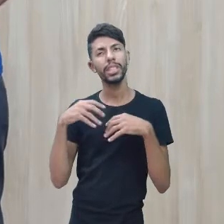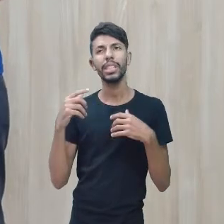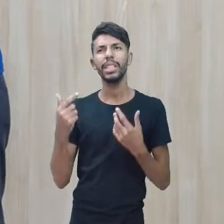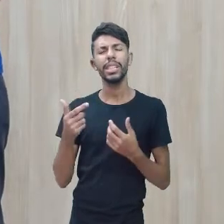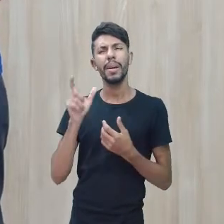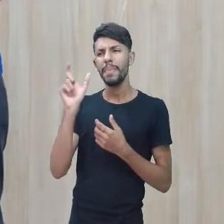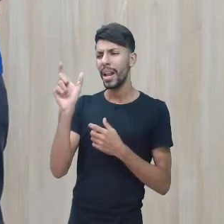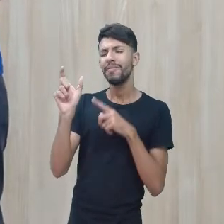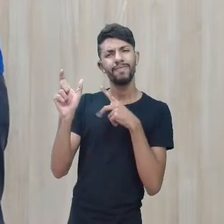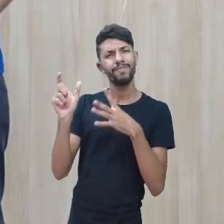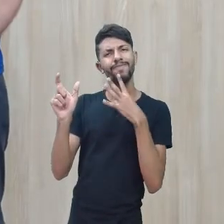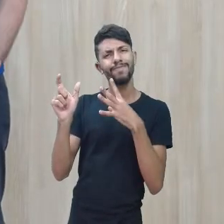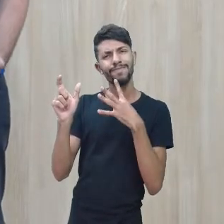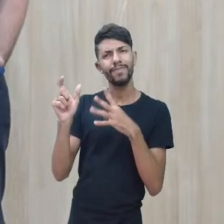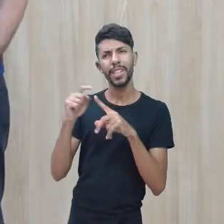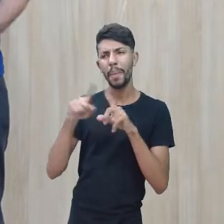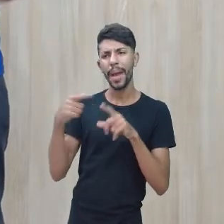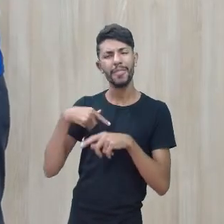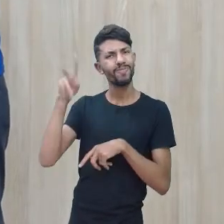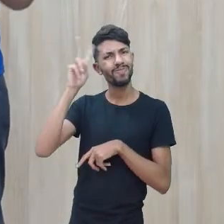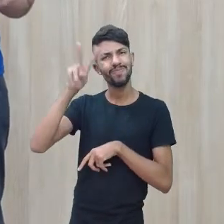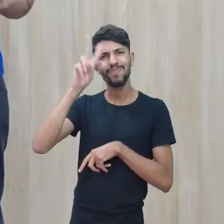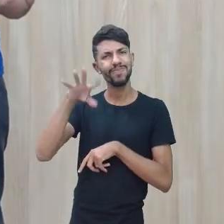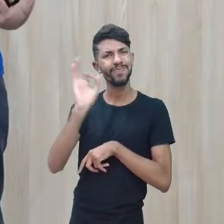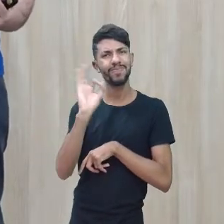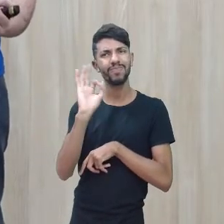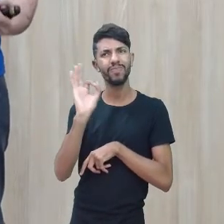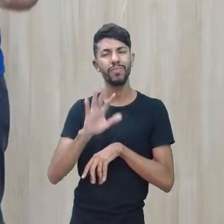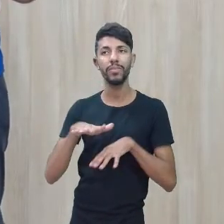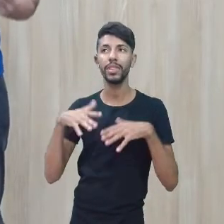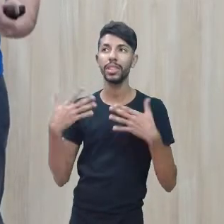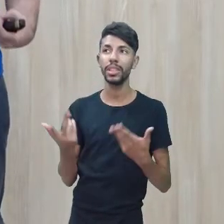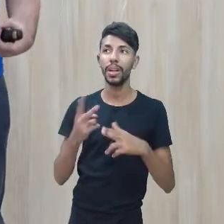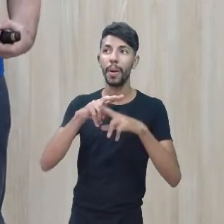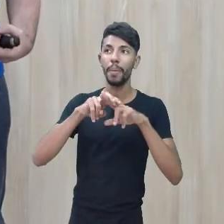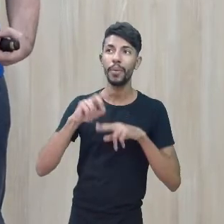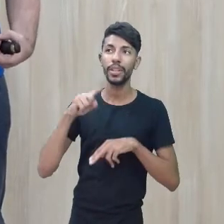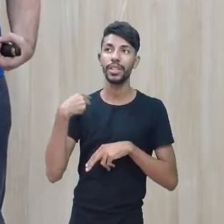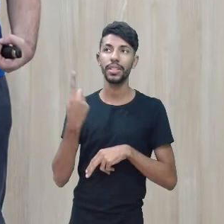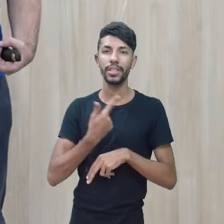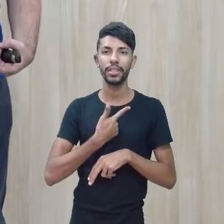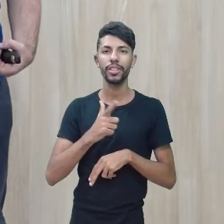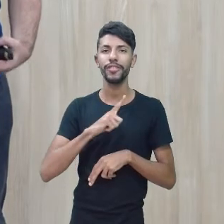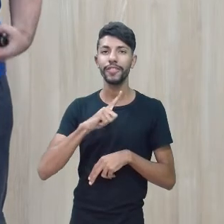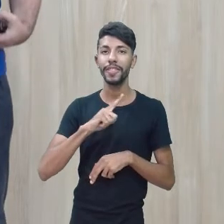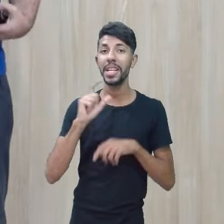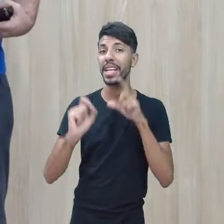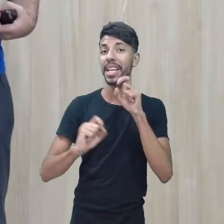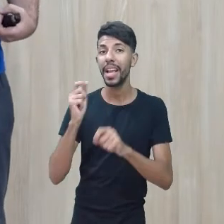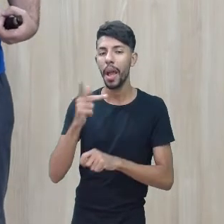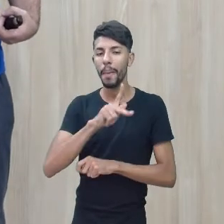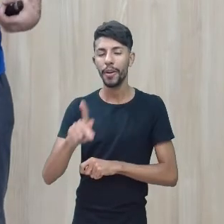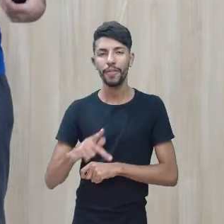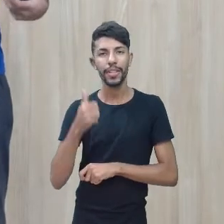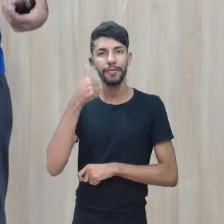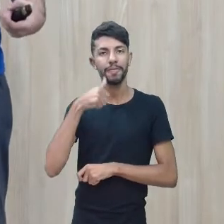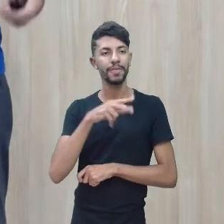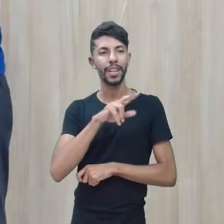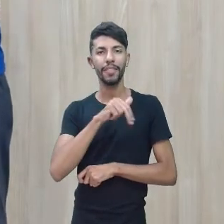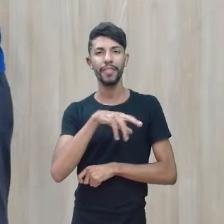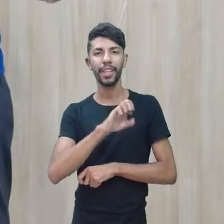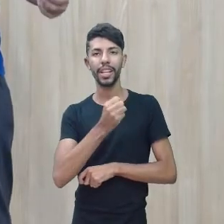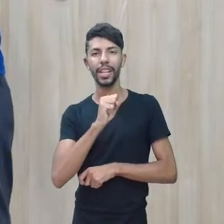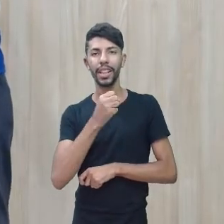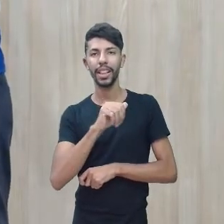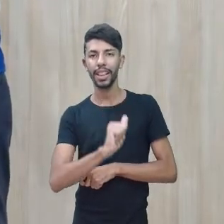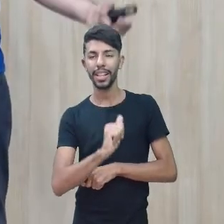ouvi falar sobre isso, mas eu não me lembro. Por isso que nós temos aqui a nossa queridíssima professora Vanessa para nos ajudar a entender o